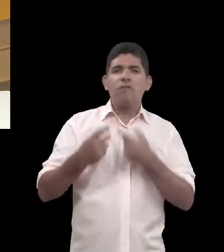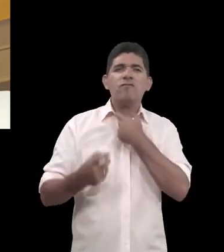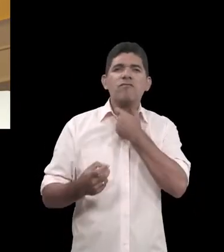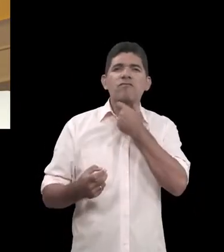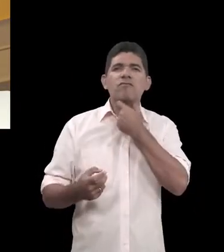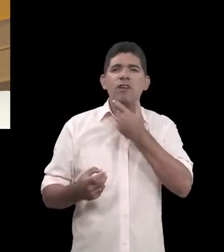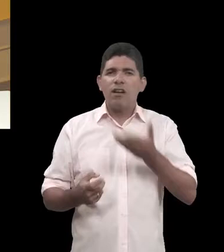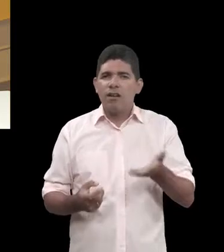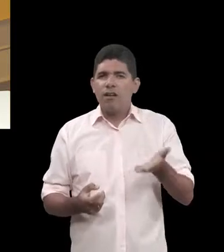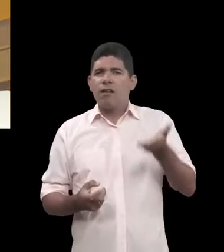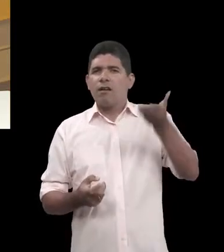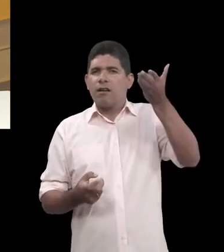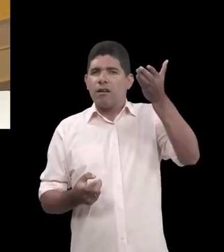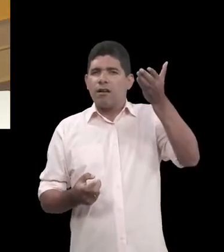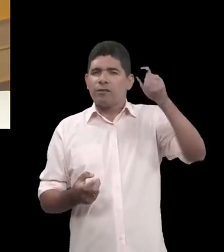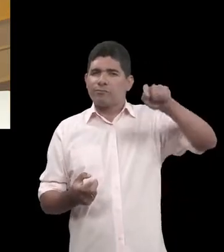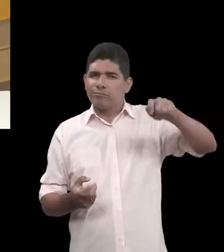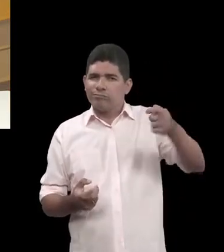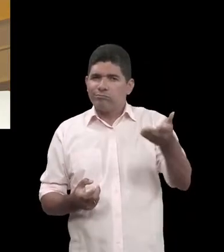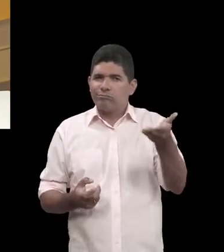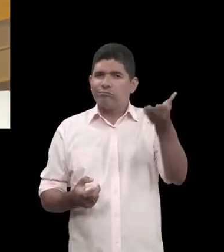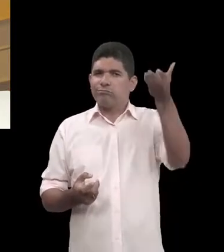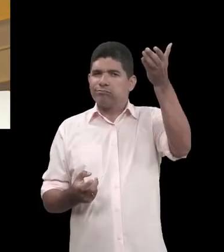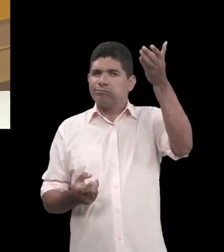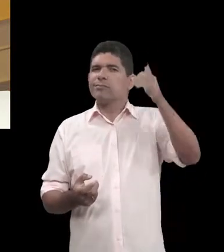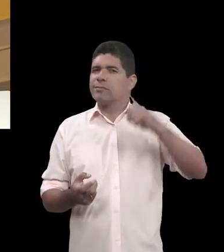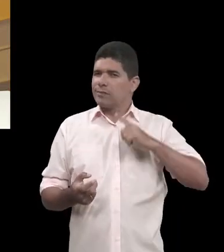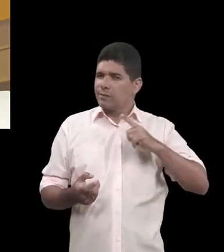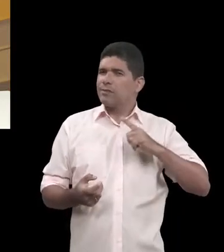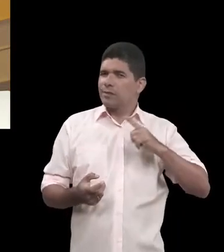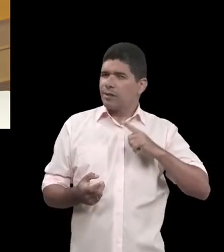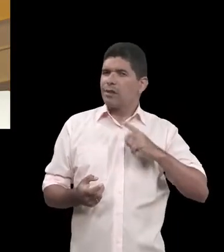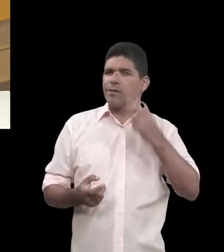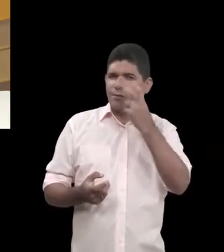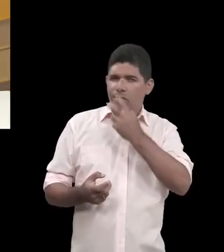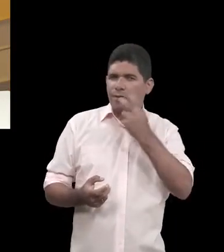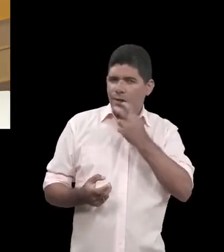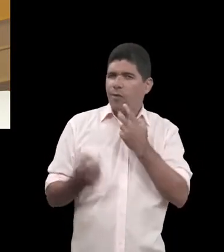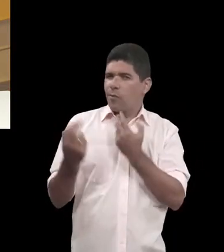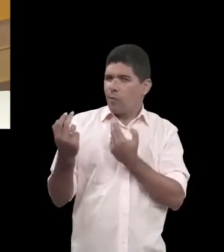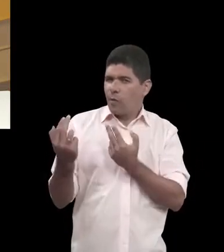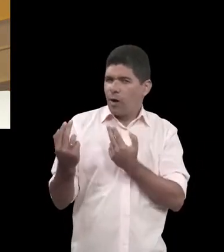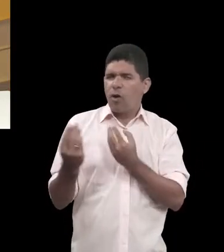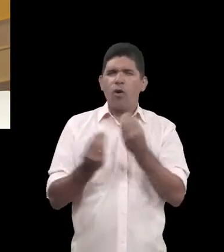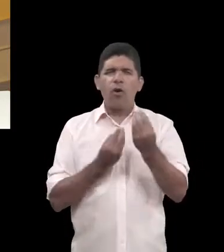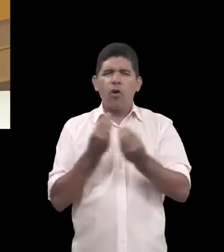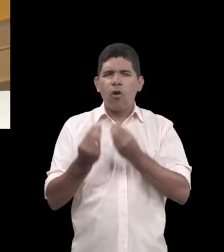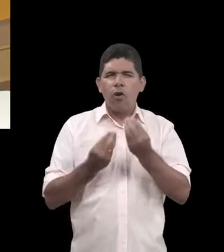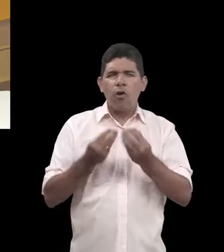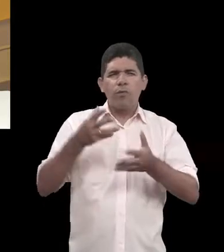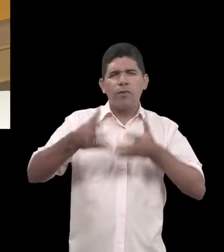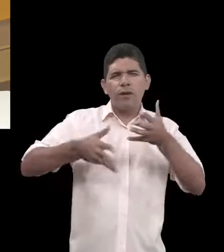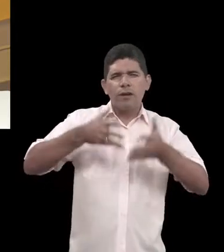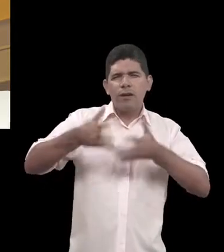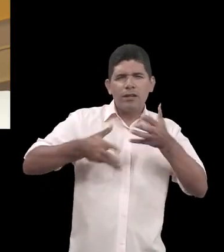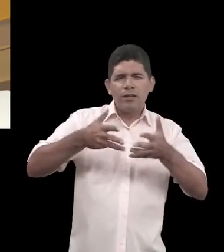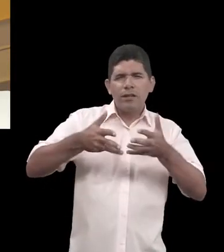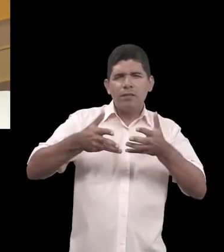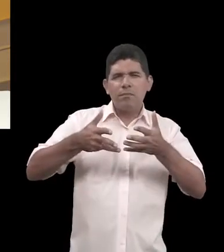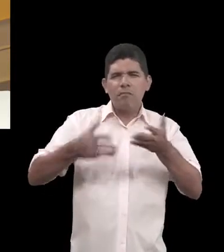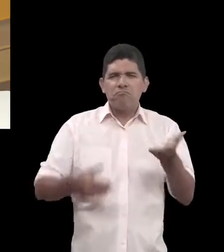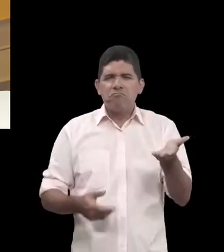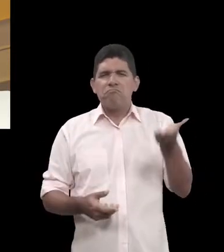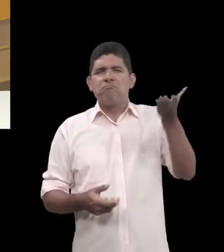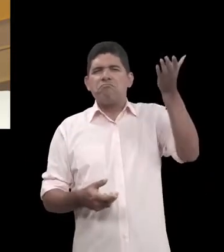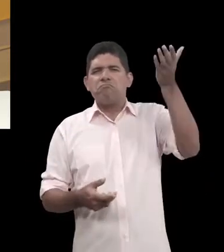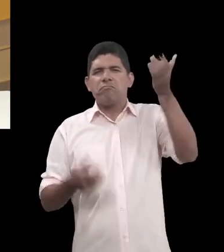a entonação ela é muito presente, né, na oralidade. Na Libras também tem um pouco disso, né, com gestos. Como é que funciona?